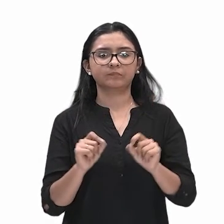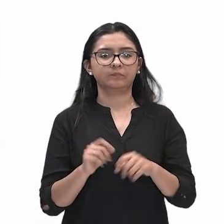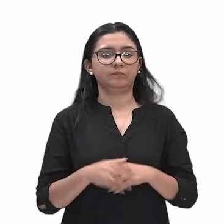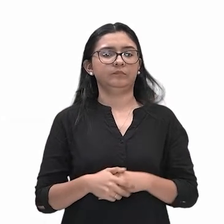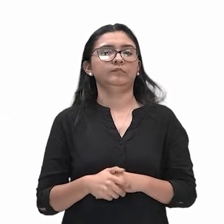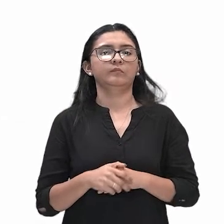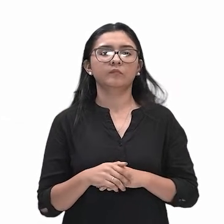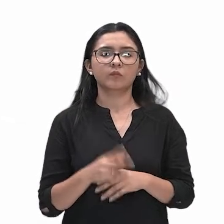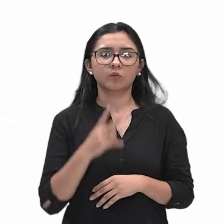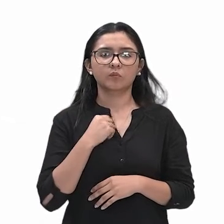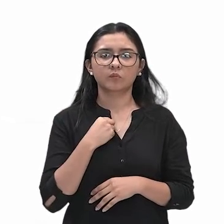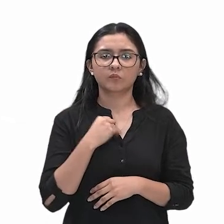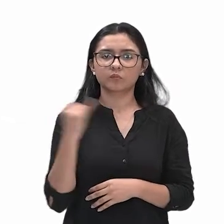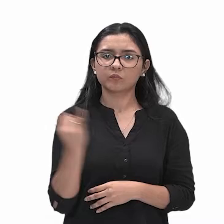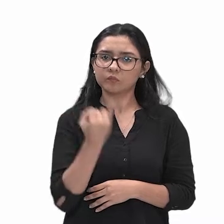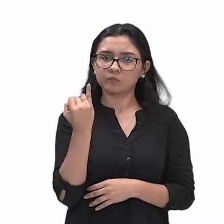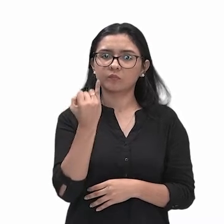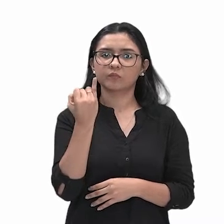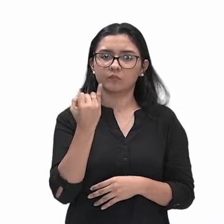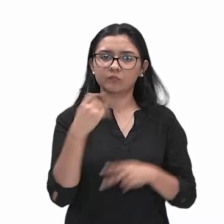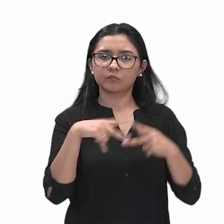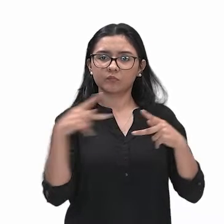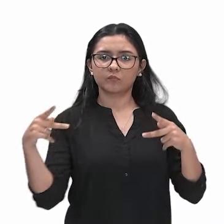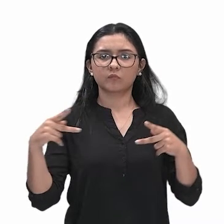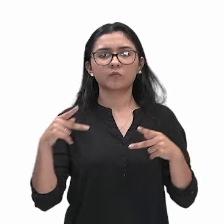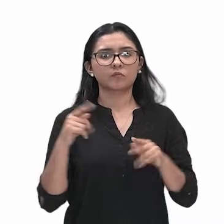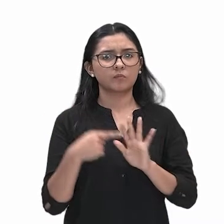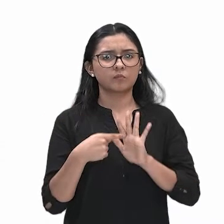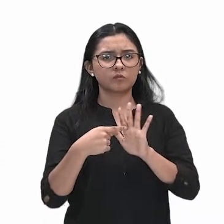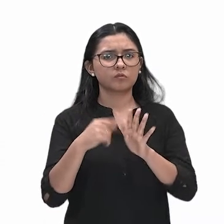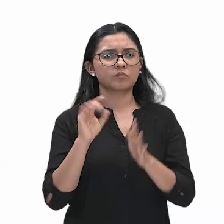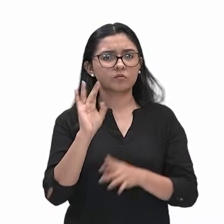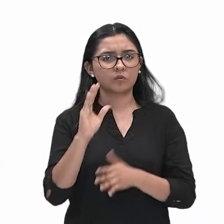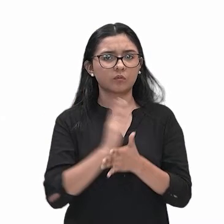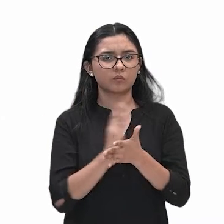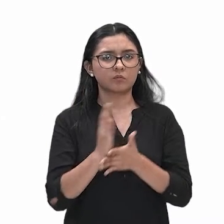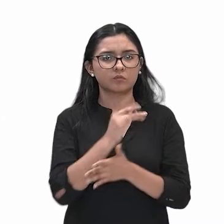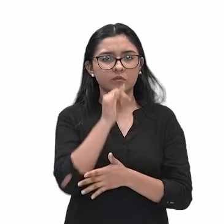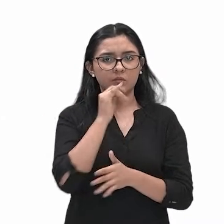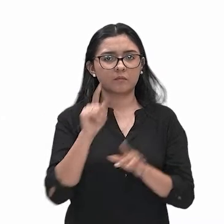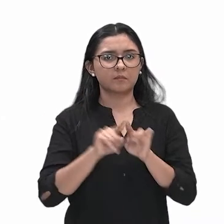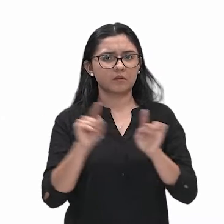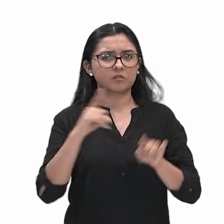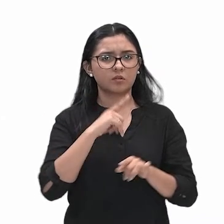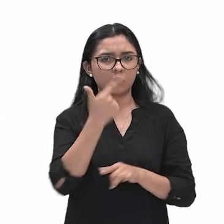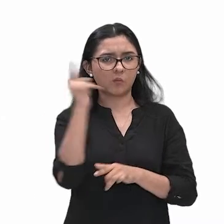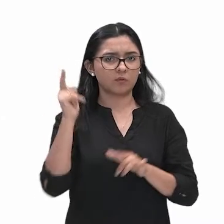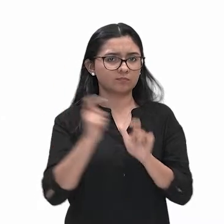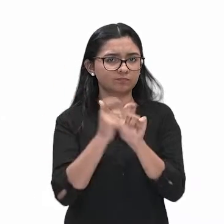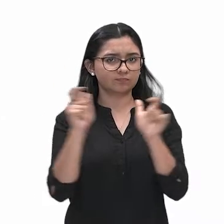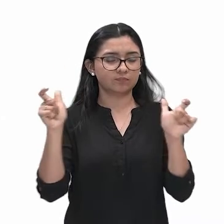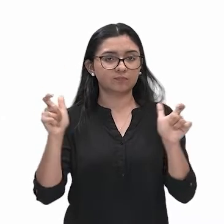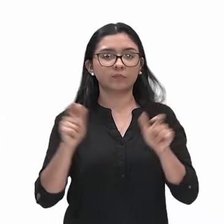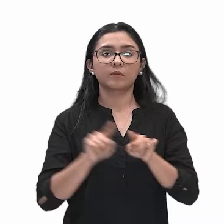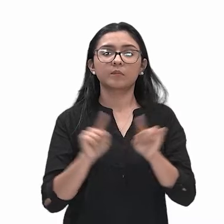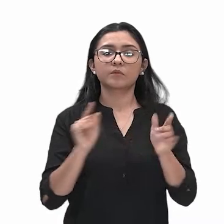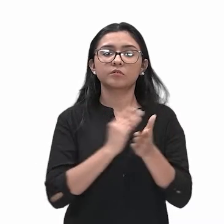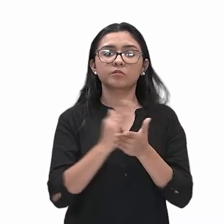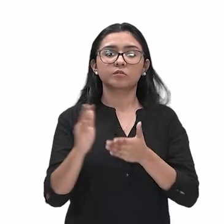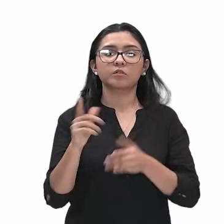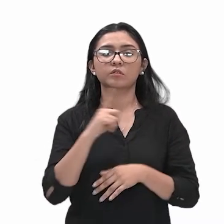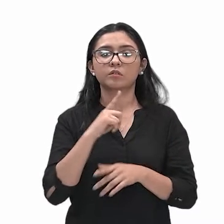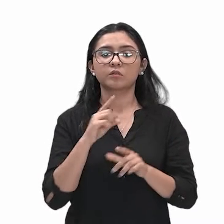ela é importante, tá bom? Aqui eu trouxe só alguns exemplos, existem outros, muitos mais, né? Então, inicialmente eu trouxe aí